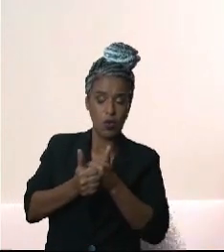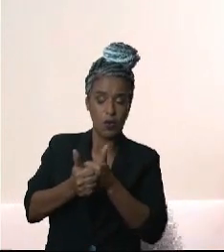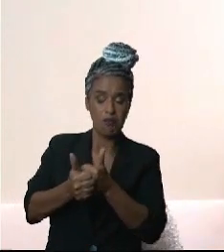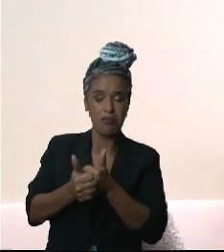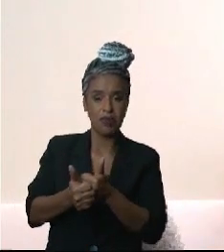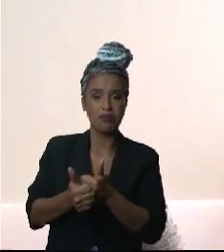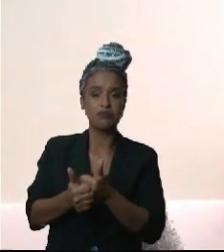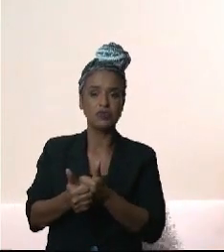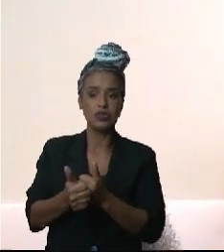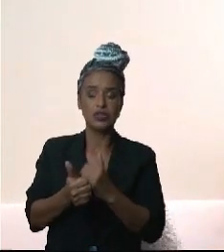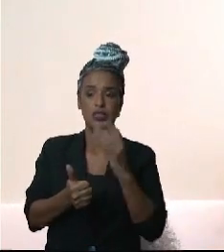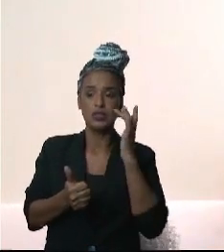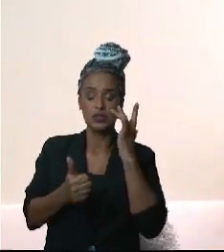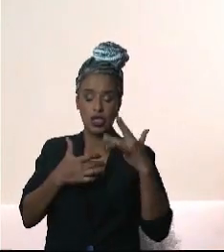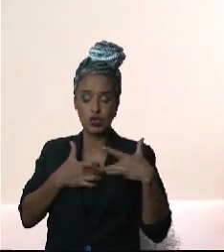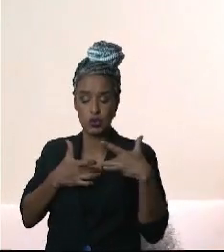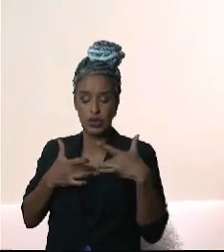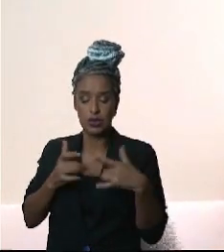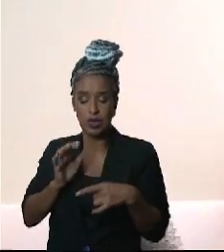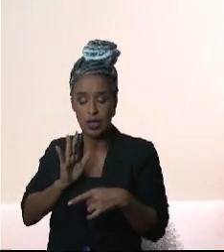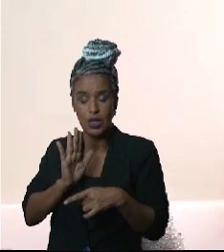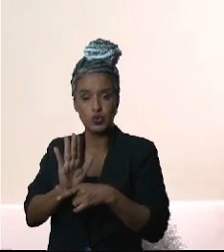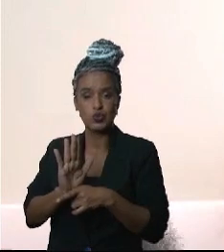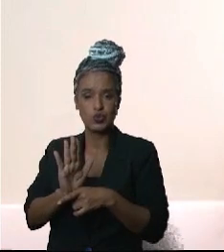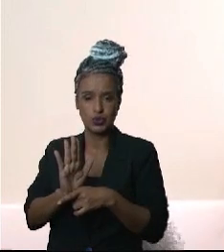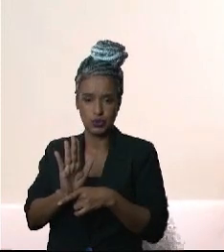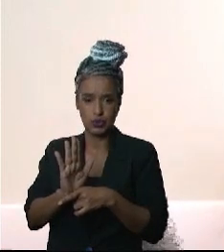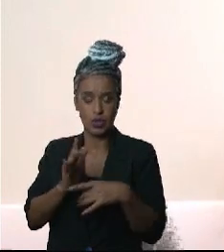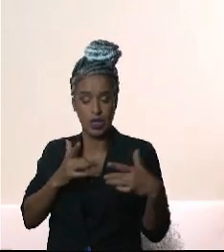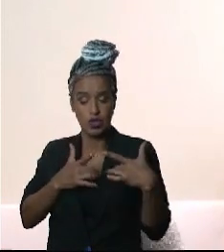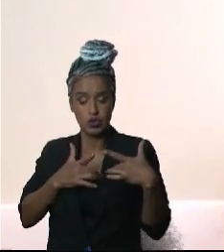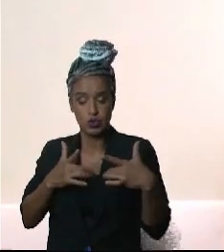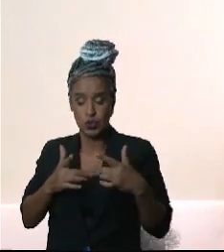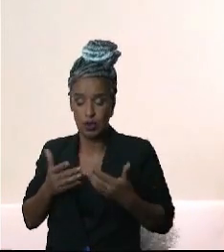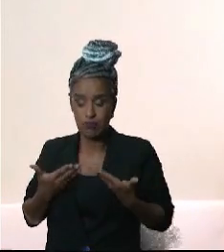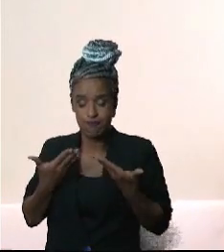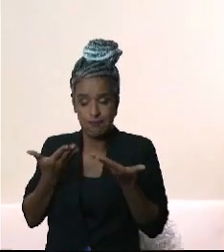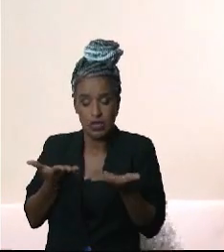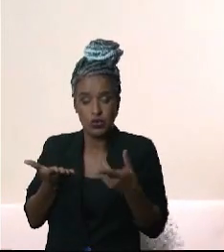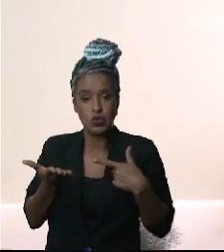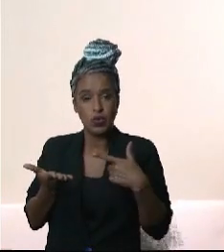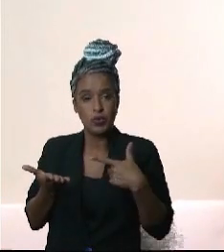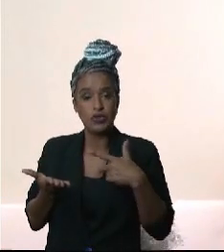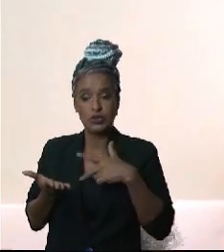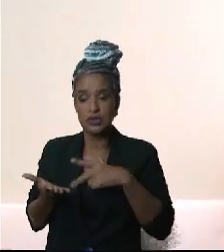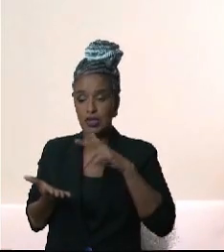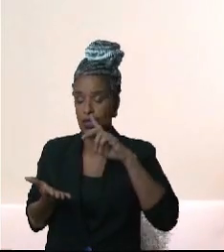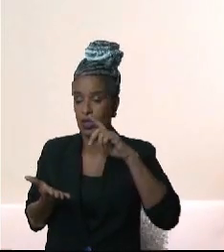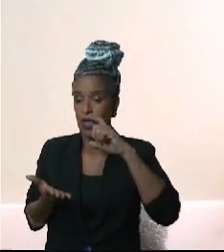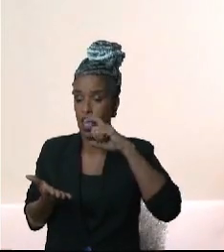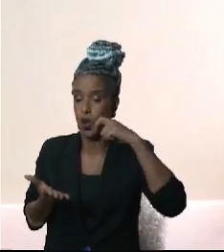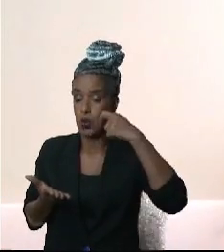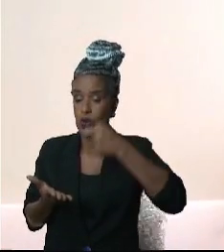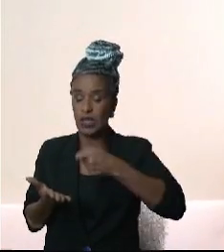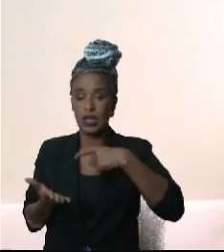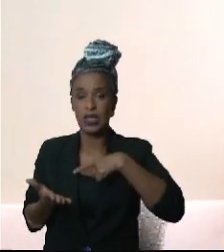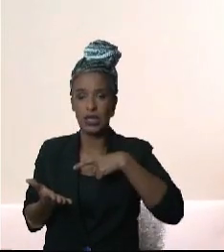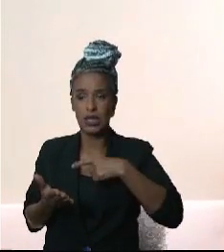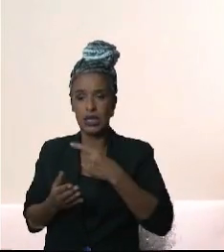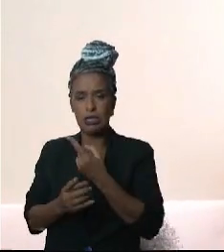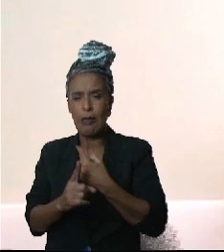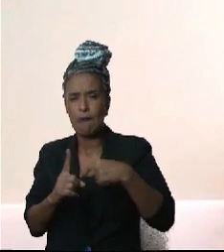de Solidarity Lines, as vias solidárias que permitiram à Ucrânia exportar mais de 32 milhões de